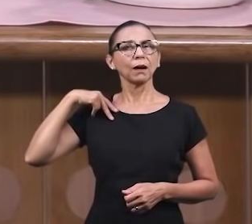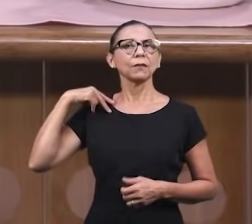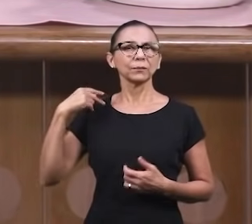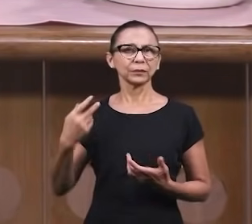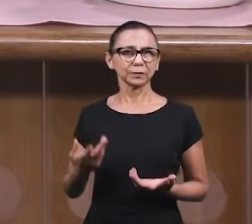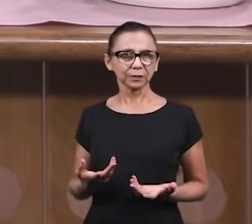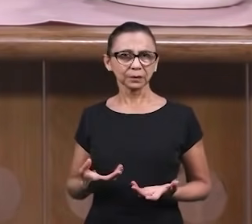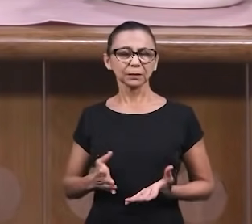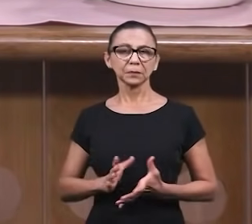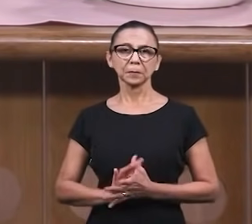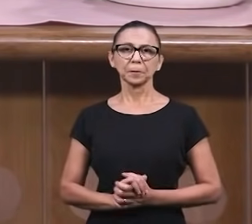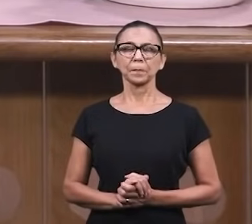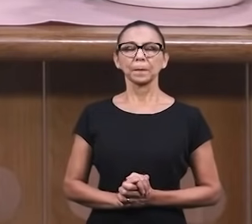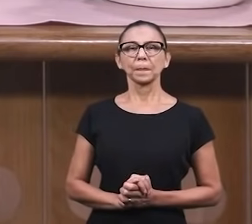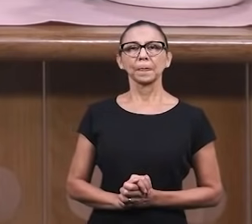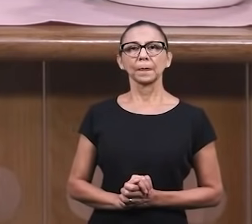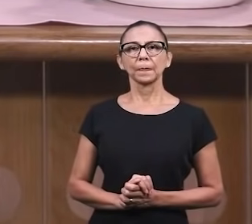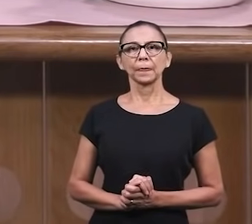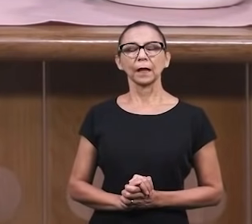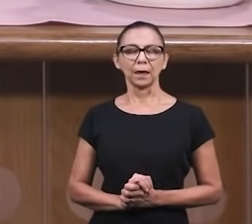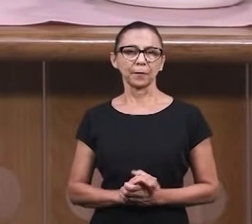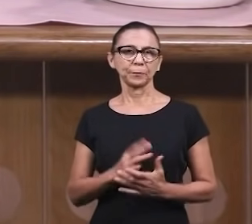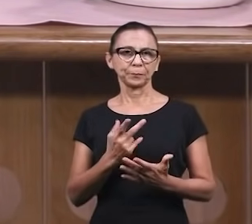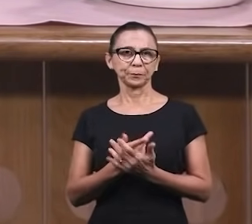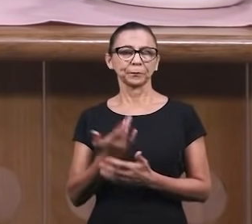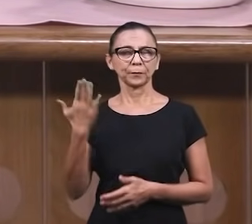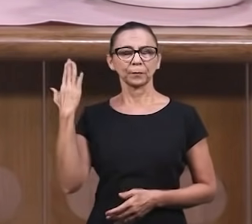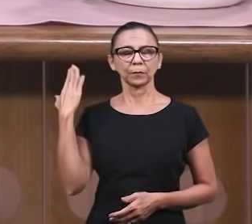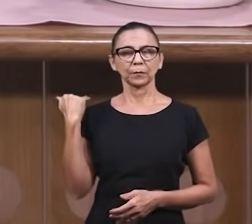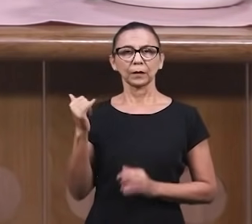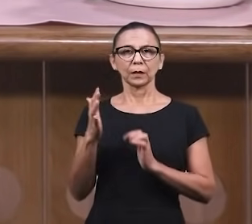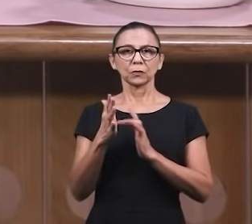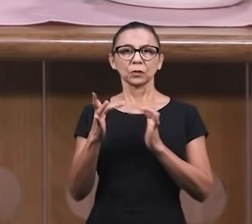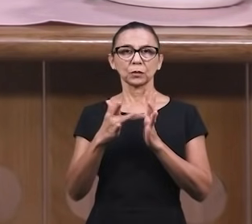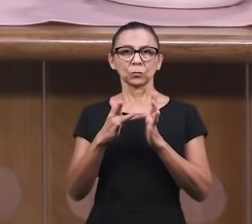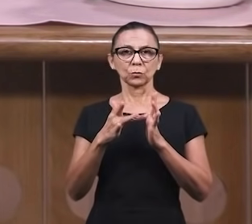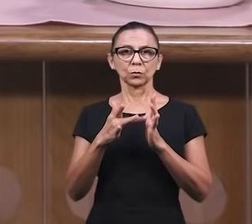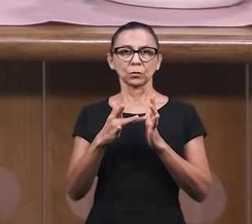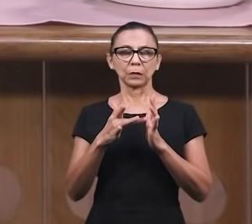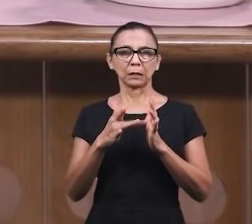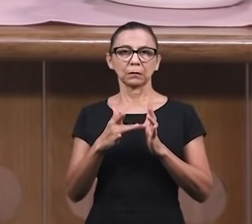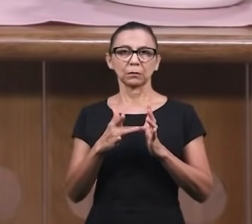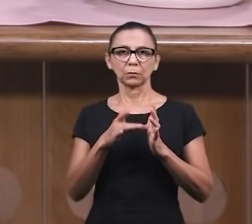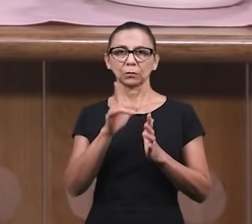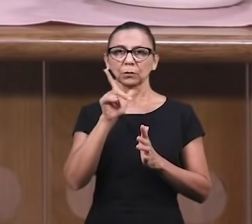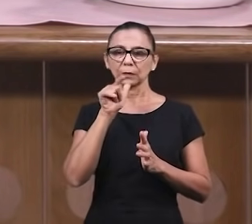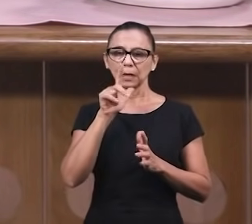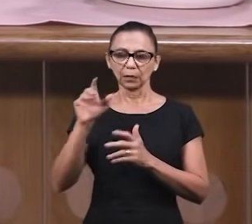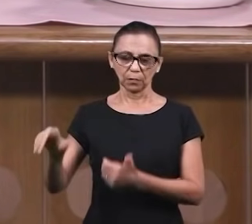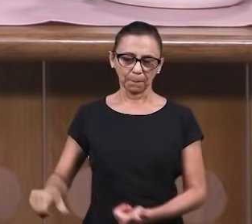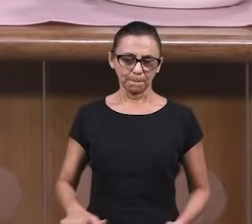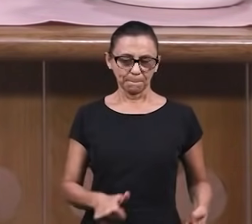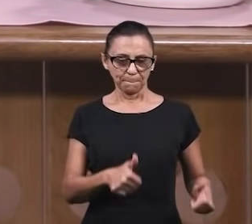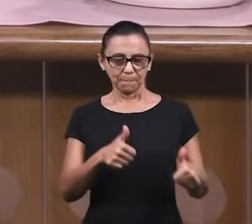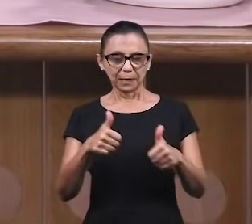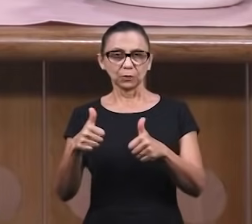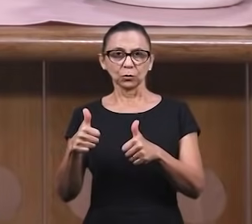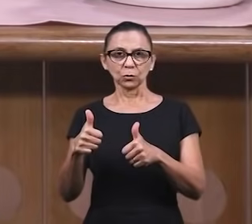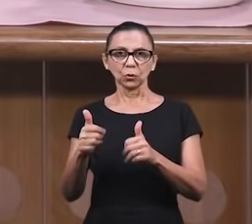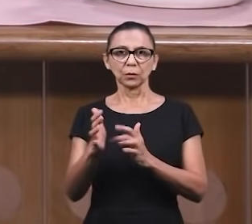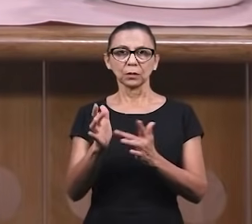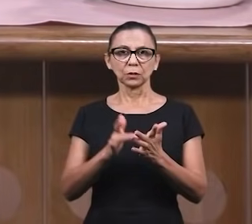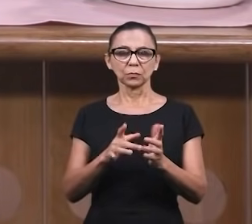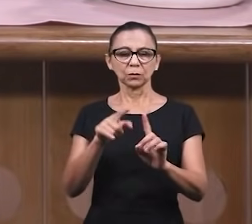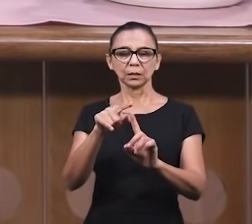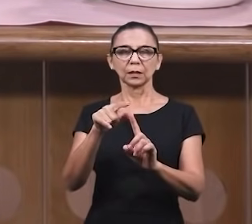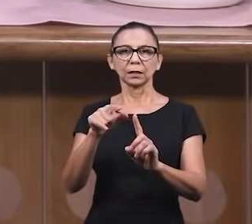Espírito Santo, isso nós vemos no caso lá do batismo de Jesus, a figura da pomba, né? Um animal simples,